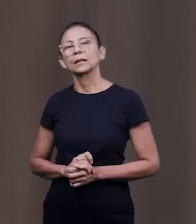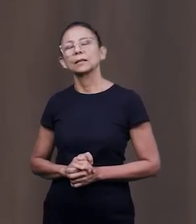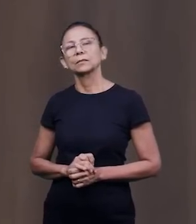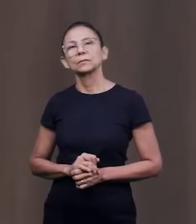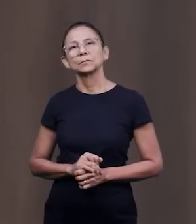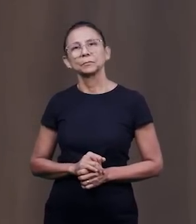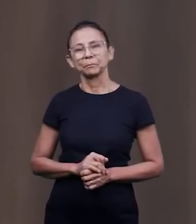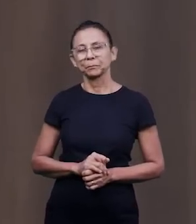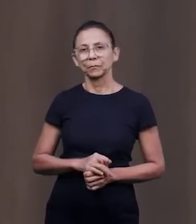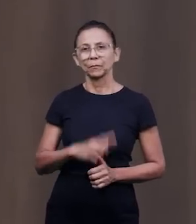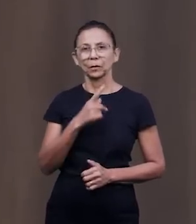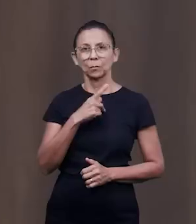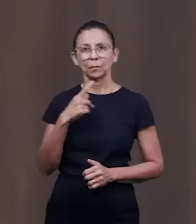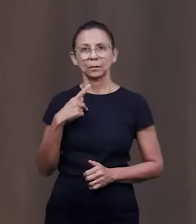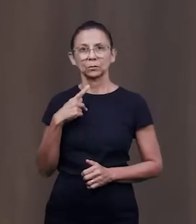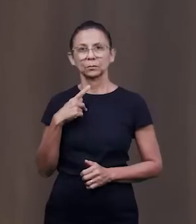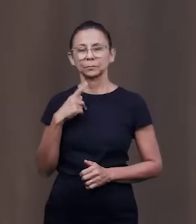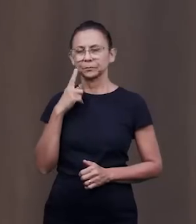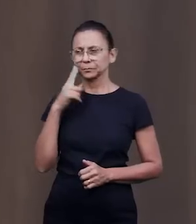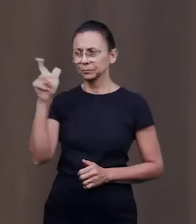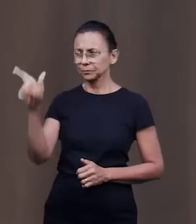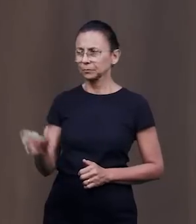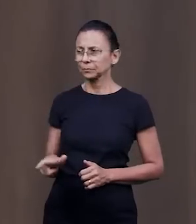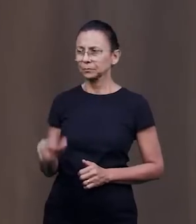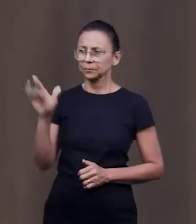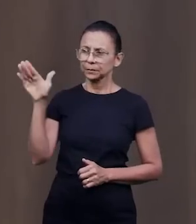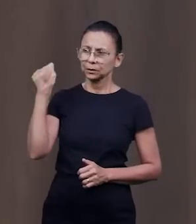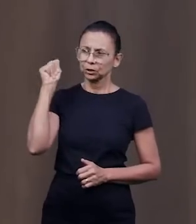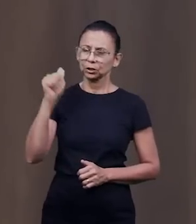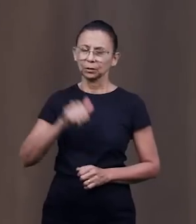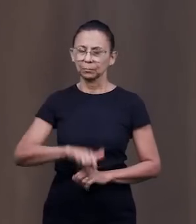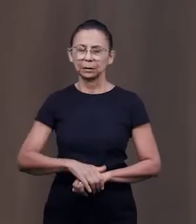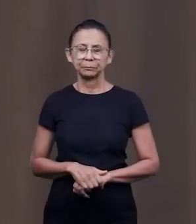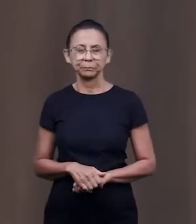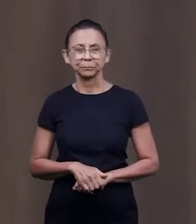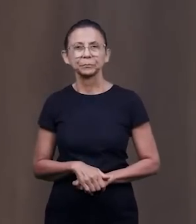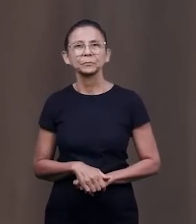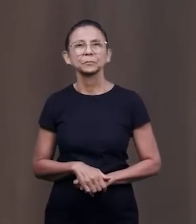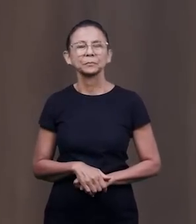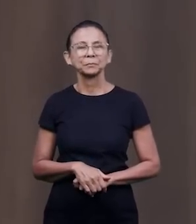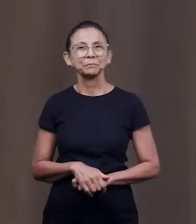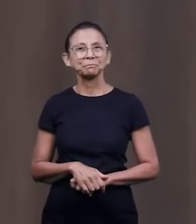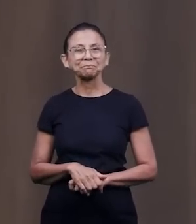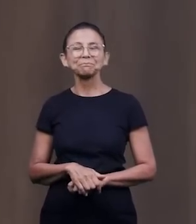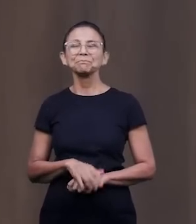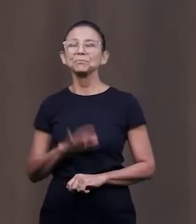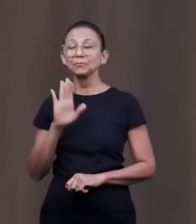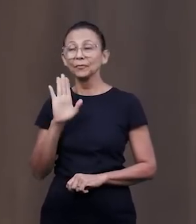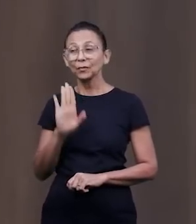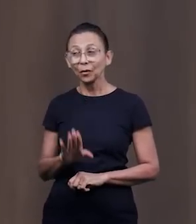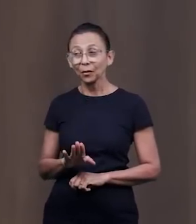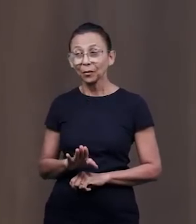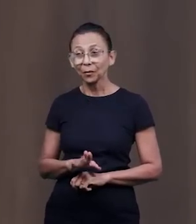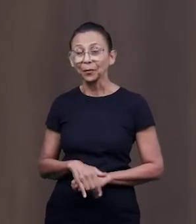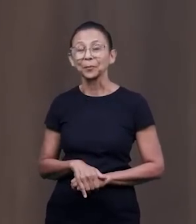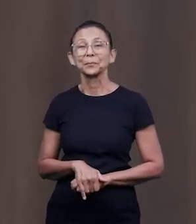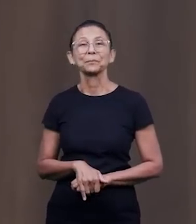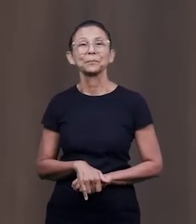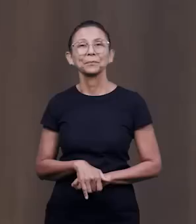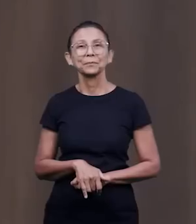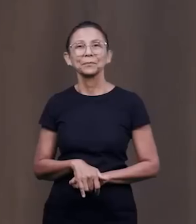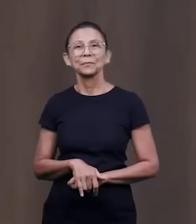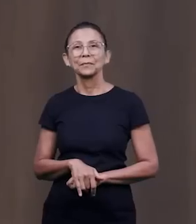ela mulher joga com o marido e tal. Transferência de culpa, isso é muito comum. Vamos lá, outro, que é até próximo desse, ninguém